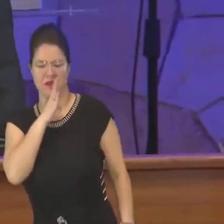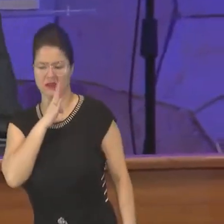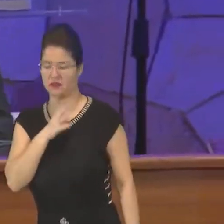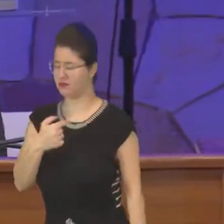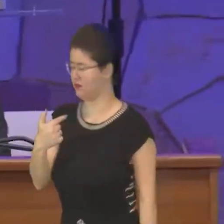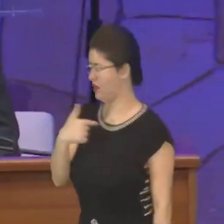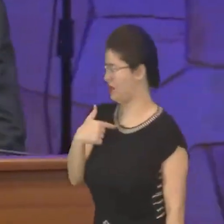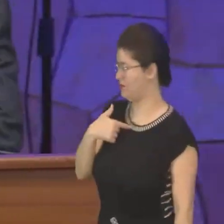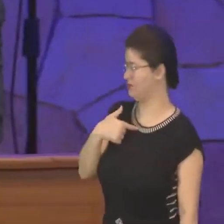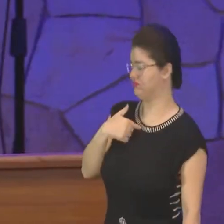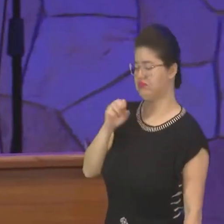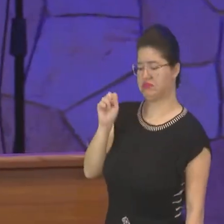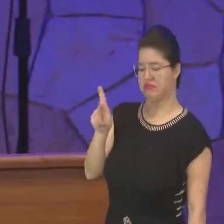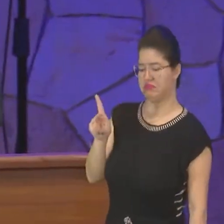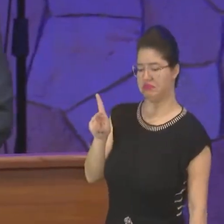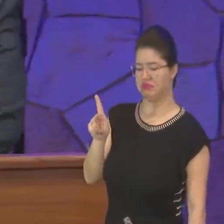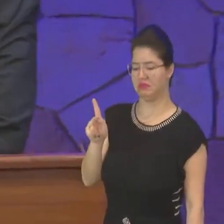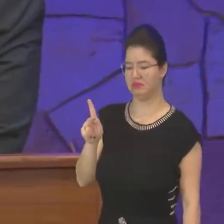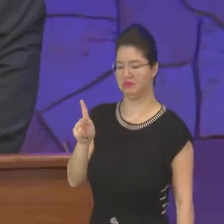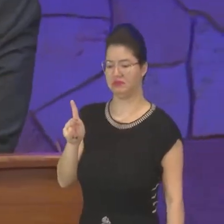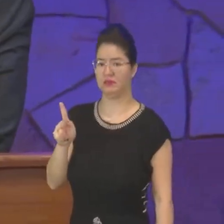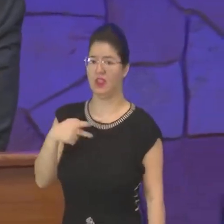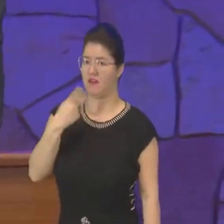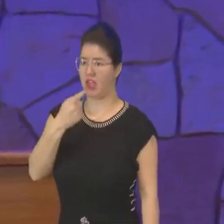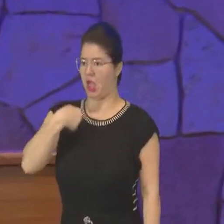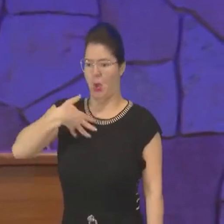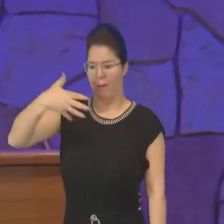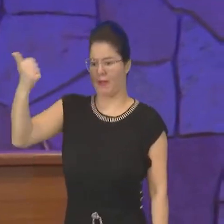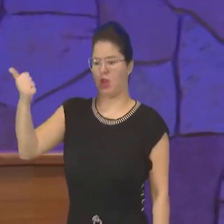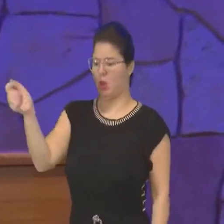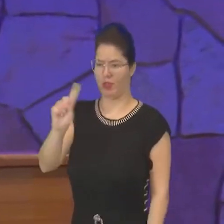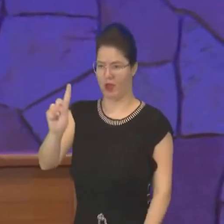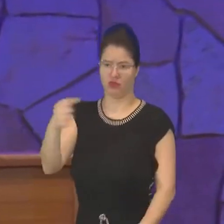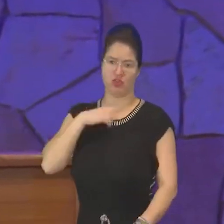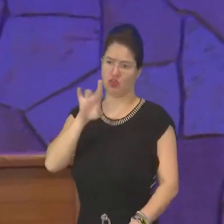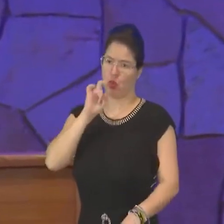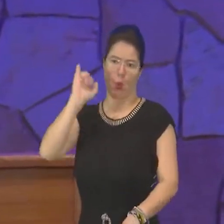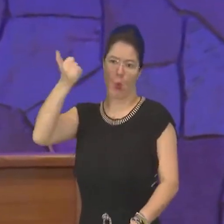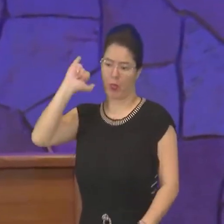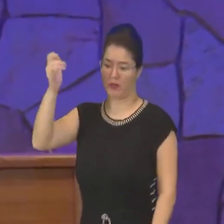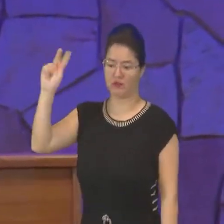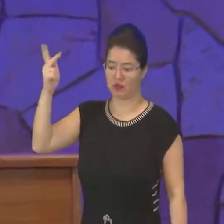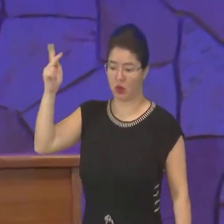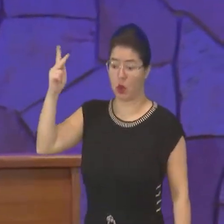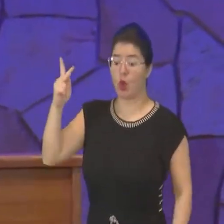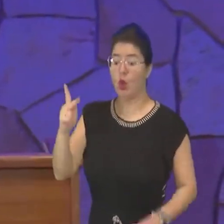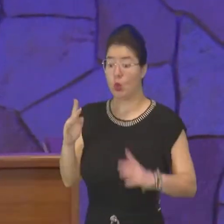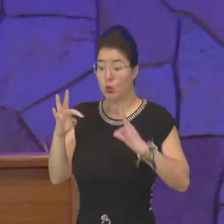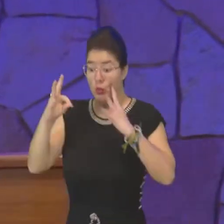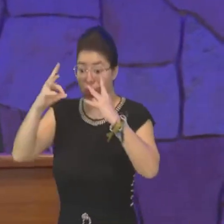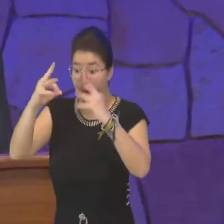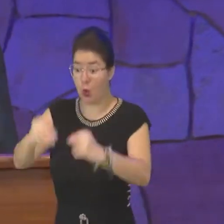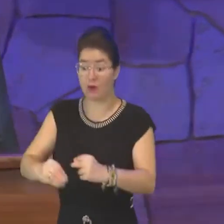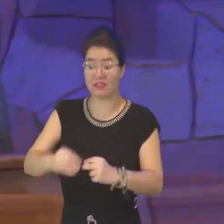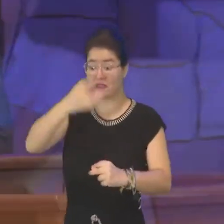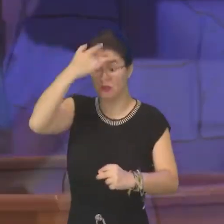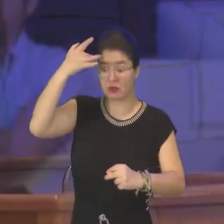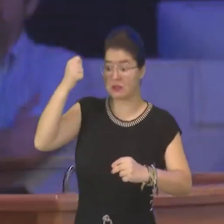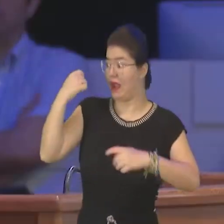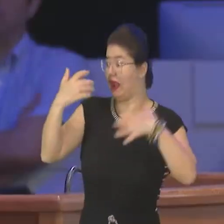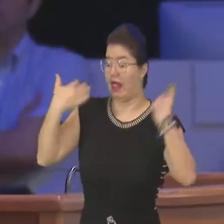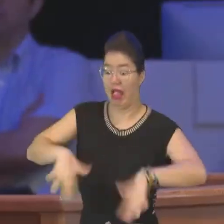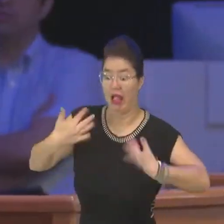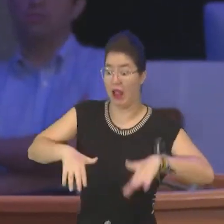continuei. Não estou dizendo que eu sou melhor não, estou dizendo o que aconteceu. Todos os demais irmãos desceram